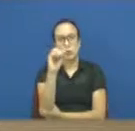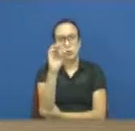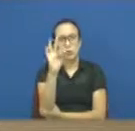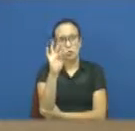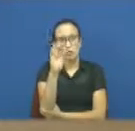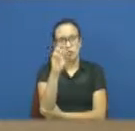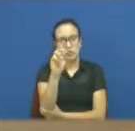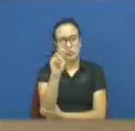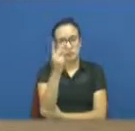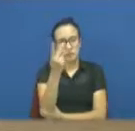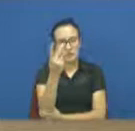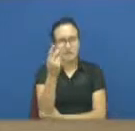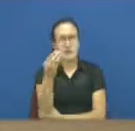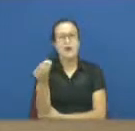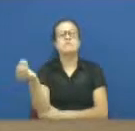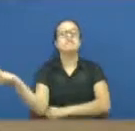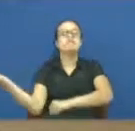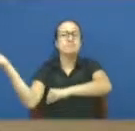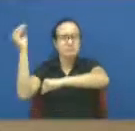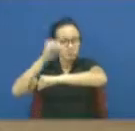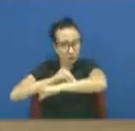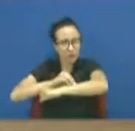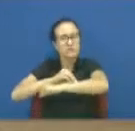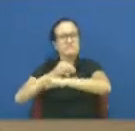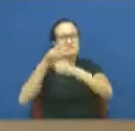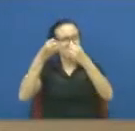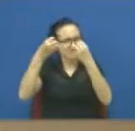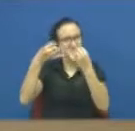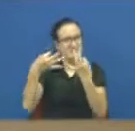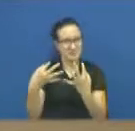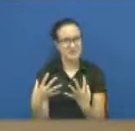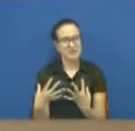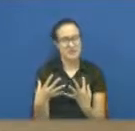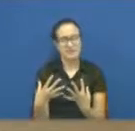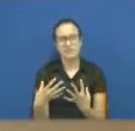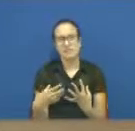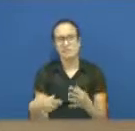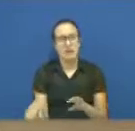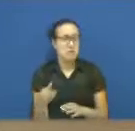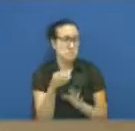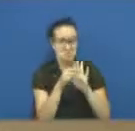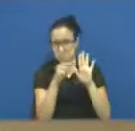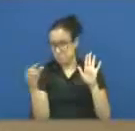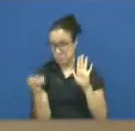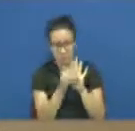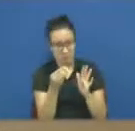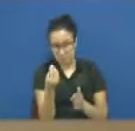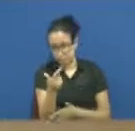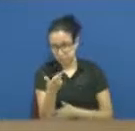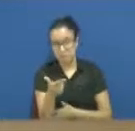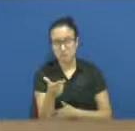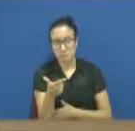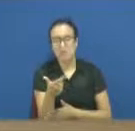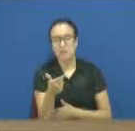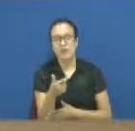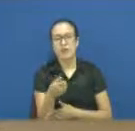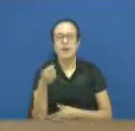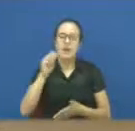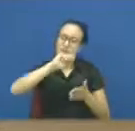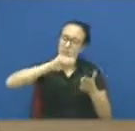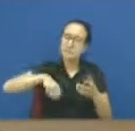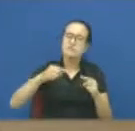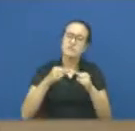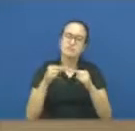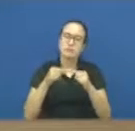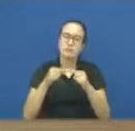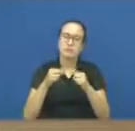Ipanema, neste município de Limeira, e da outras providências. O projeto não contém emendas e os pareceres das comissões são favoráveis. Está em